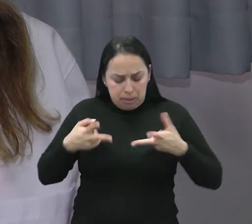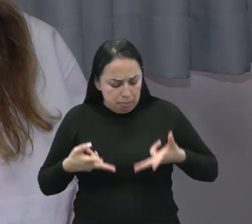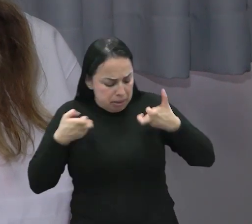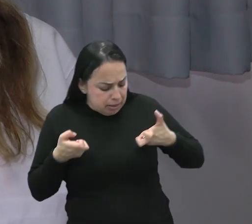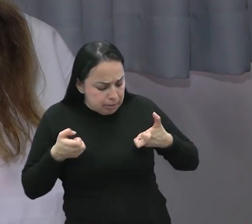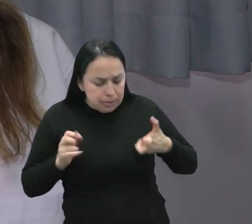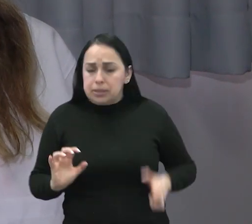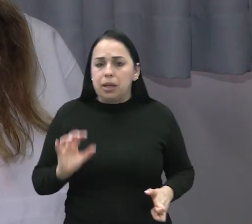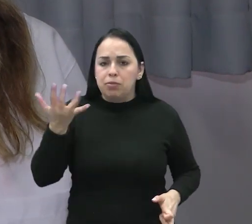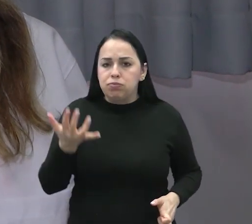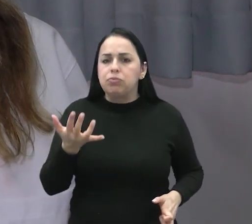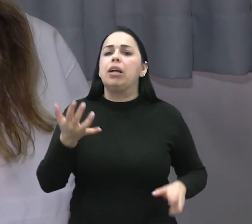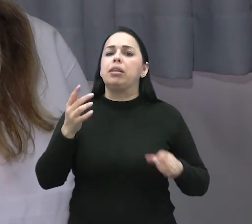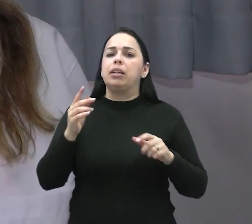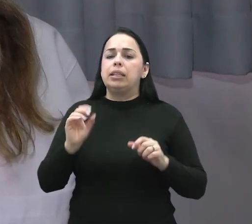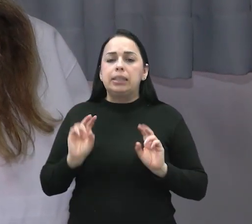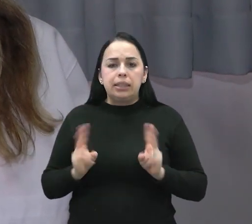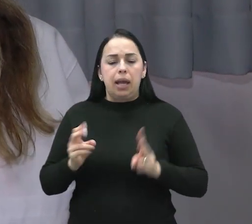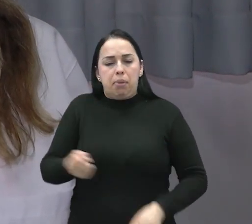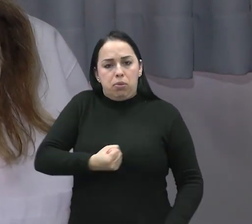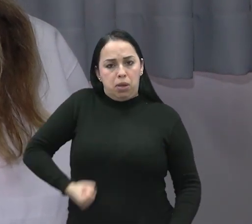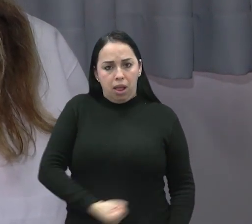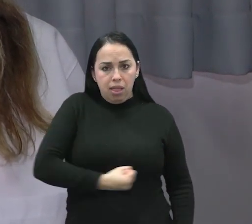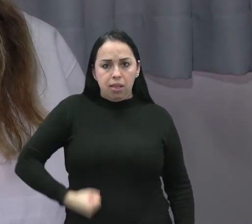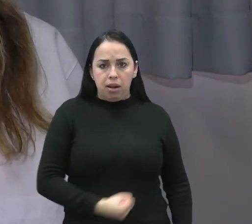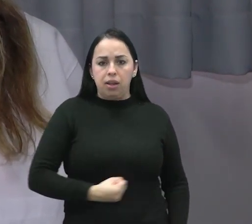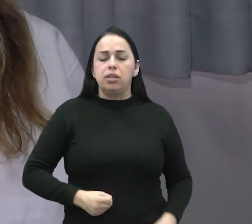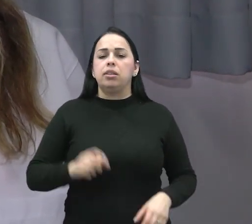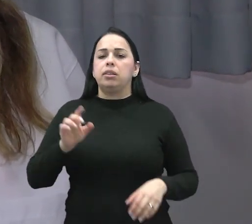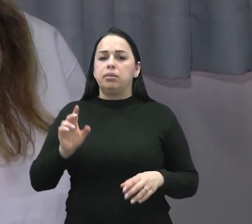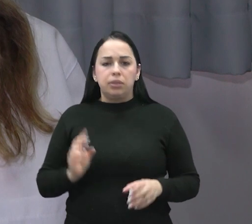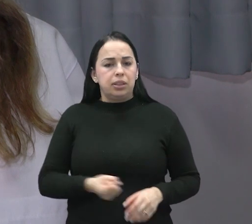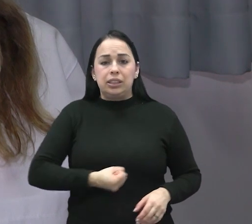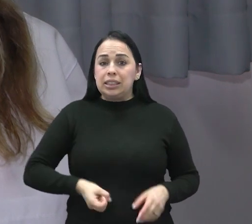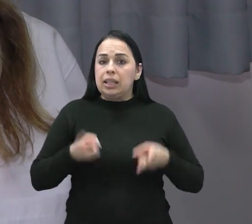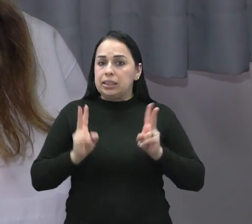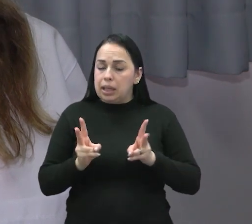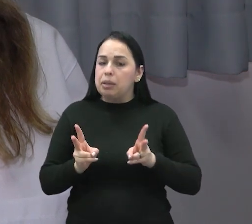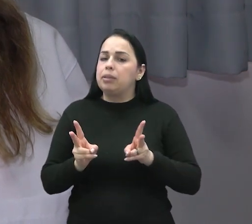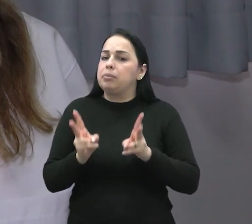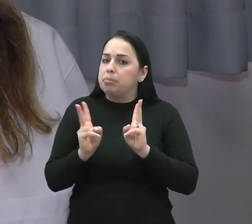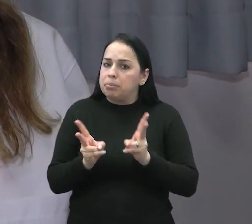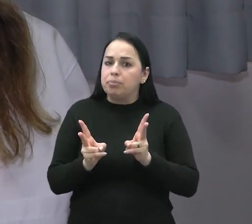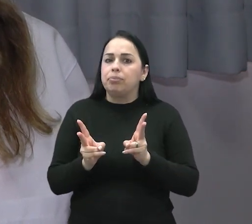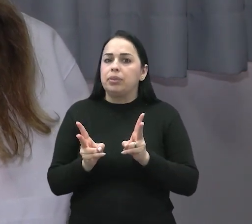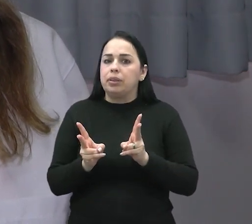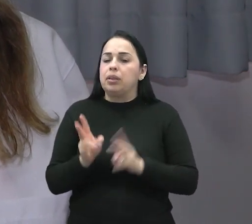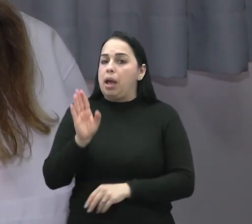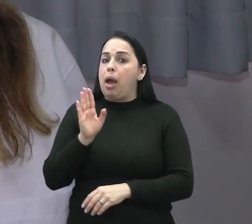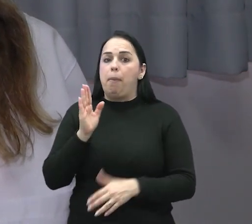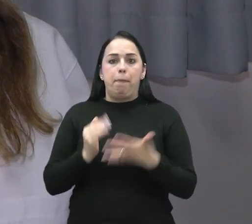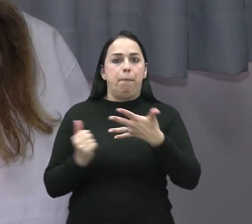sabe notar alguns sinais de alerta, né? Fazer sempre os ultrassons de preferências morfológicos, o ecocardiograma fetal tem que